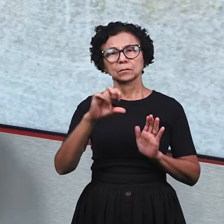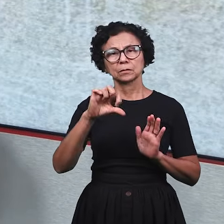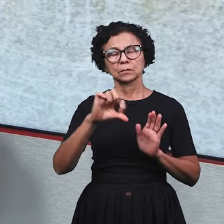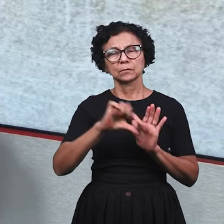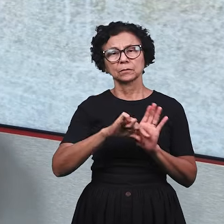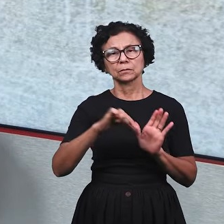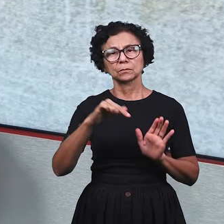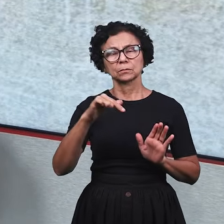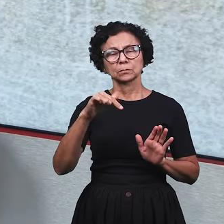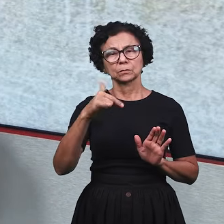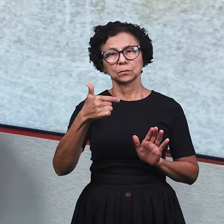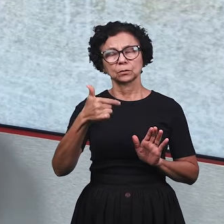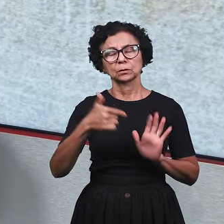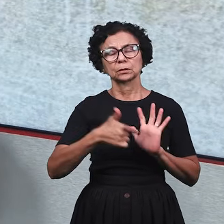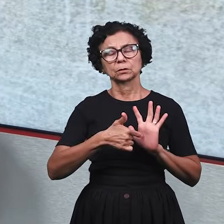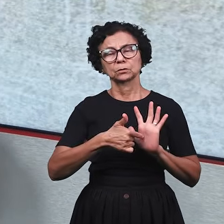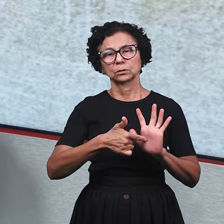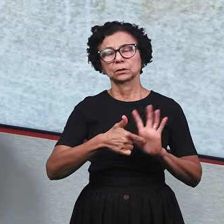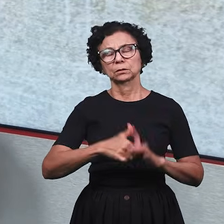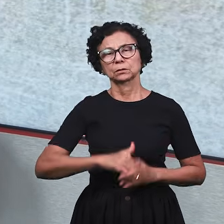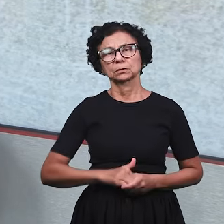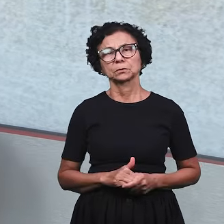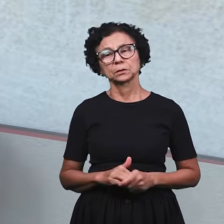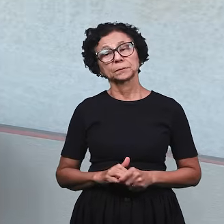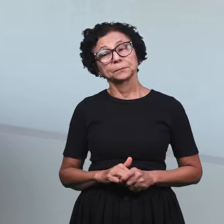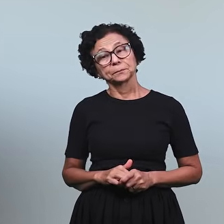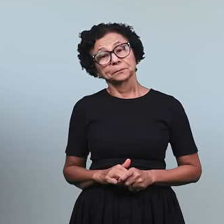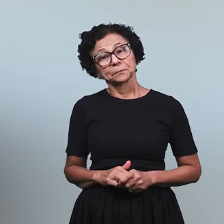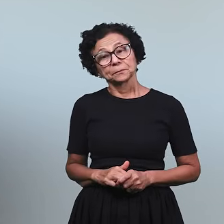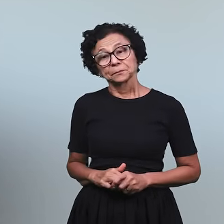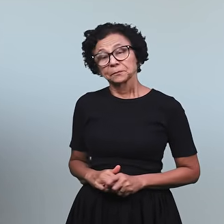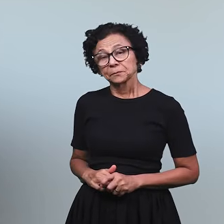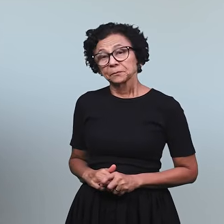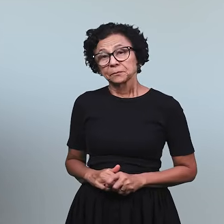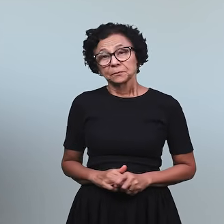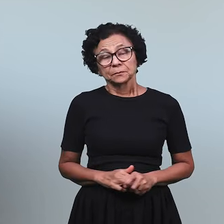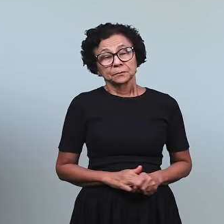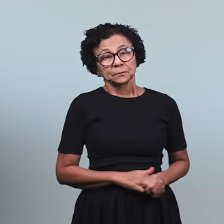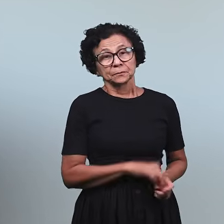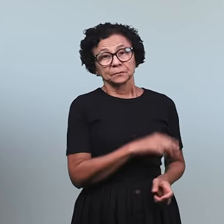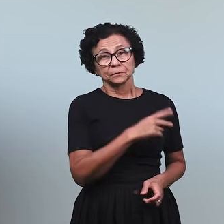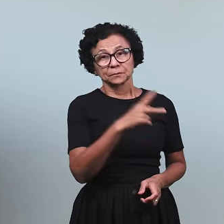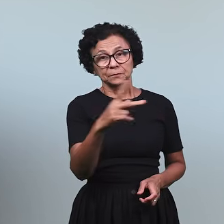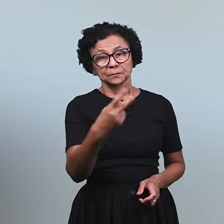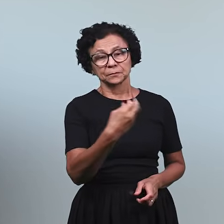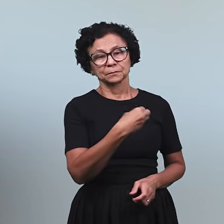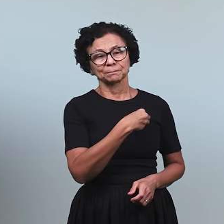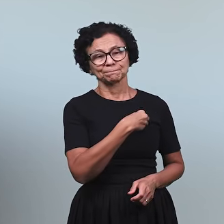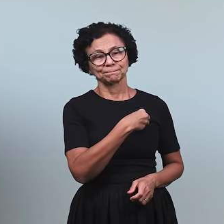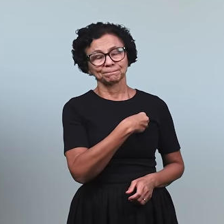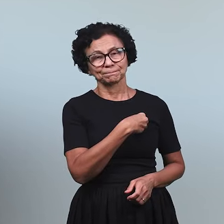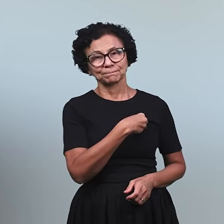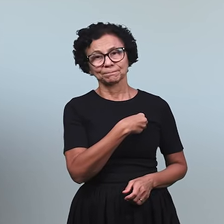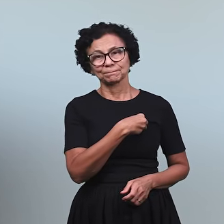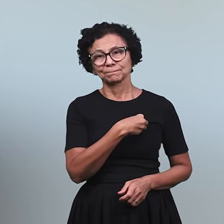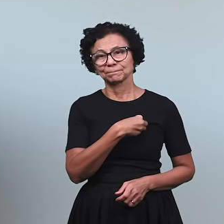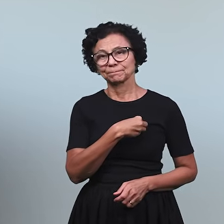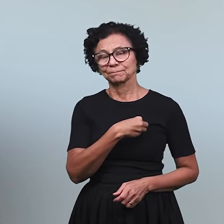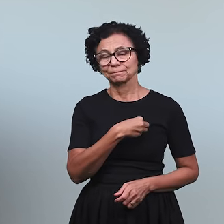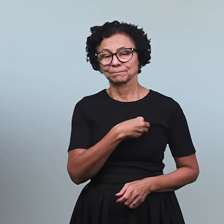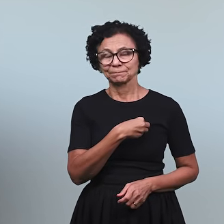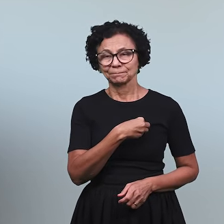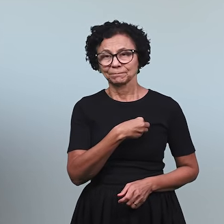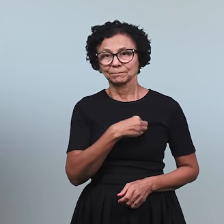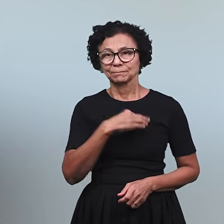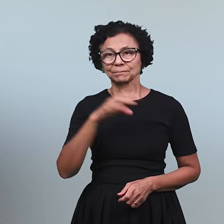tem uma expressão que diz o seguinte: mas as vossas iniquidades fazem divisão entre